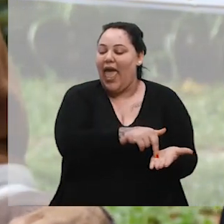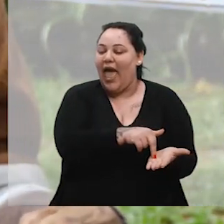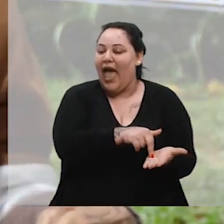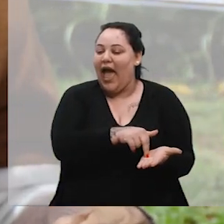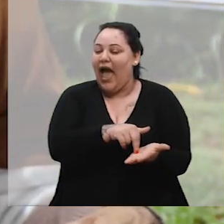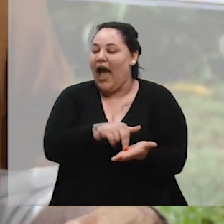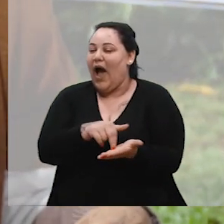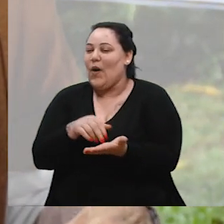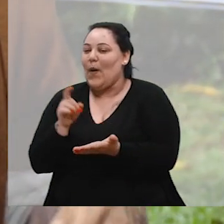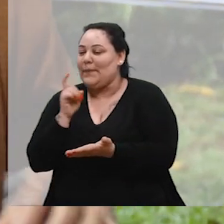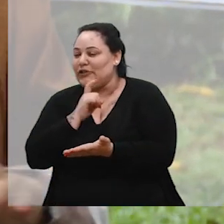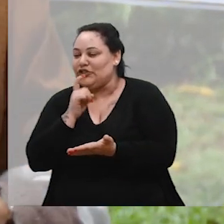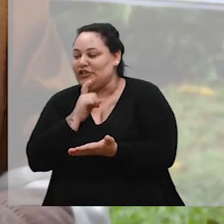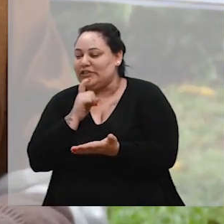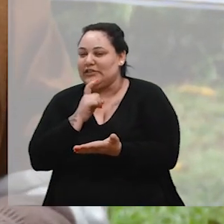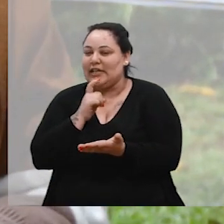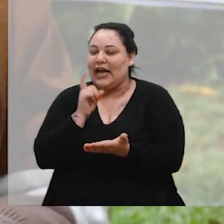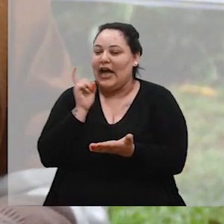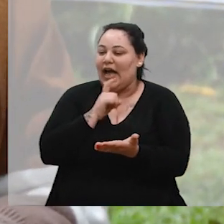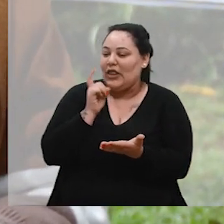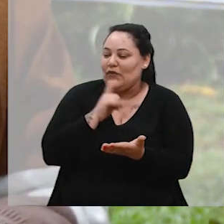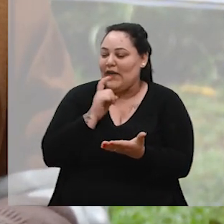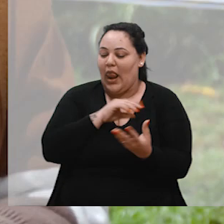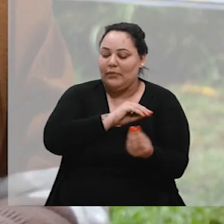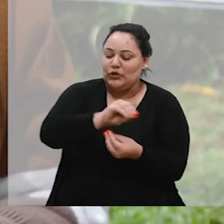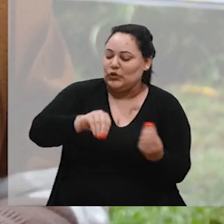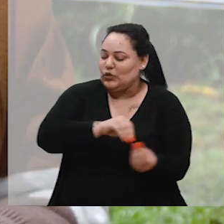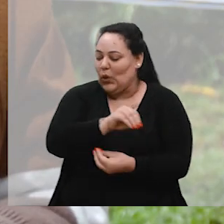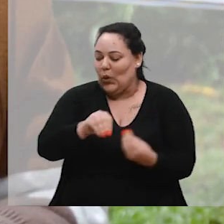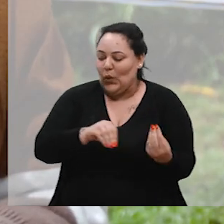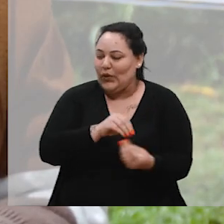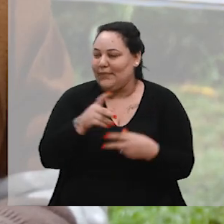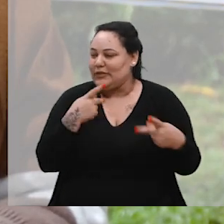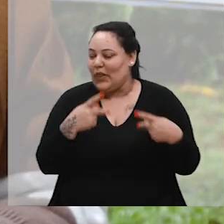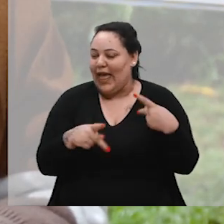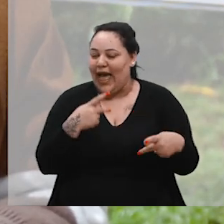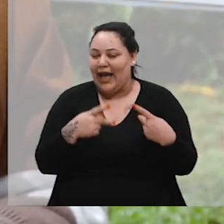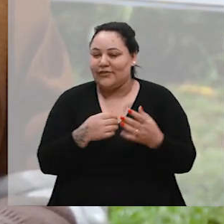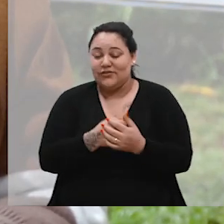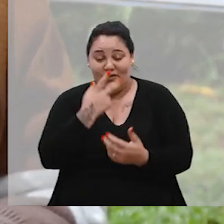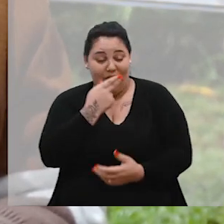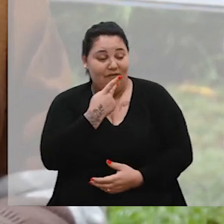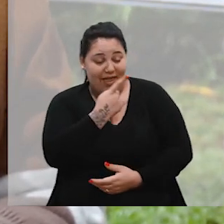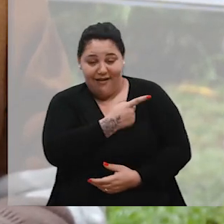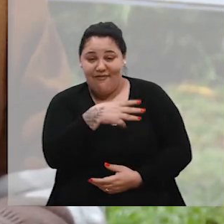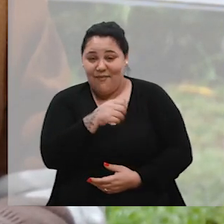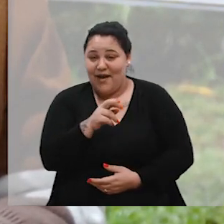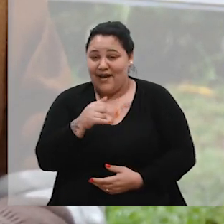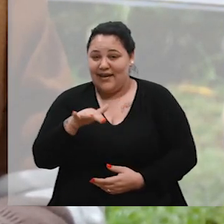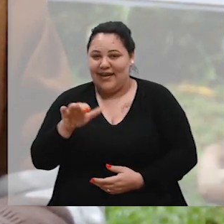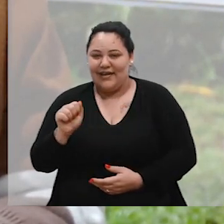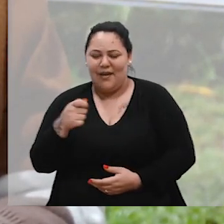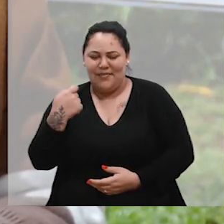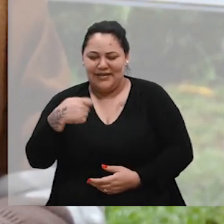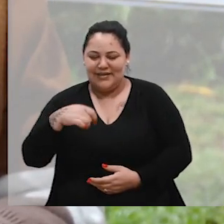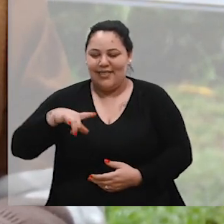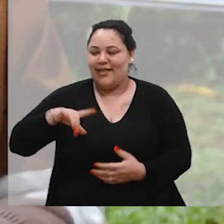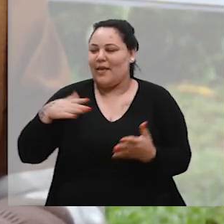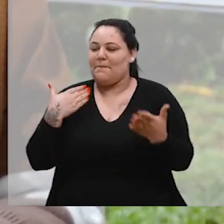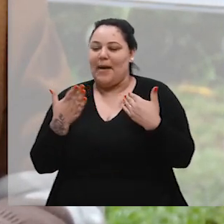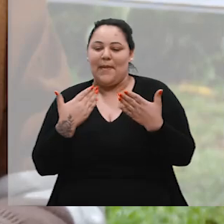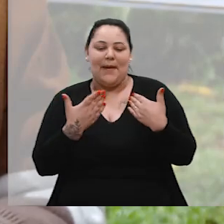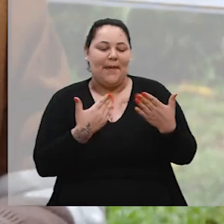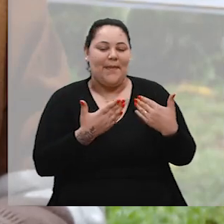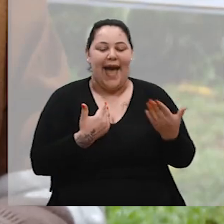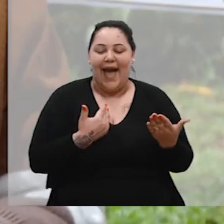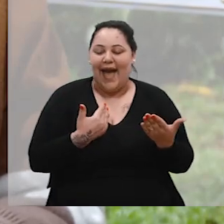a Marília Galvão esses dias num bate-papo aqui, é preciso ter esse borogodó, né? Esta coisa boa para que o